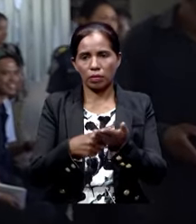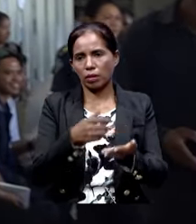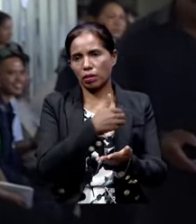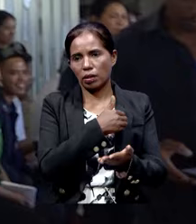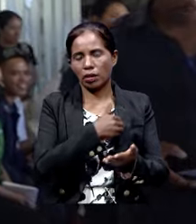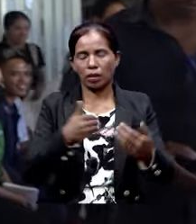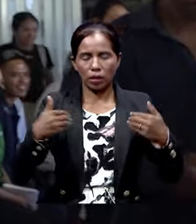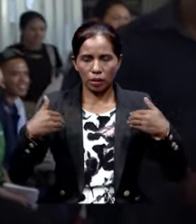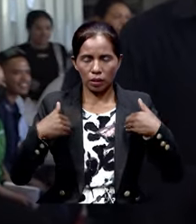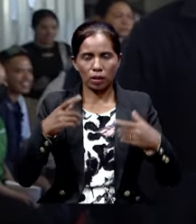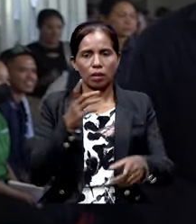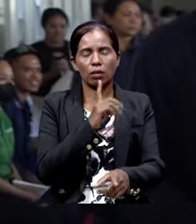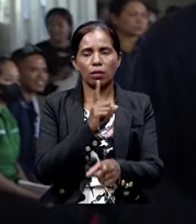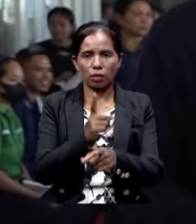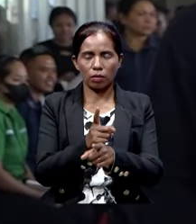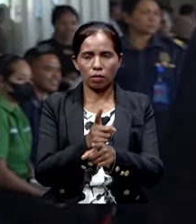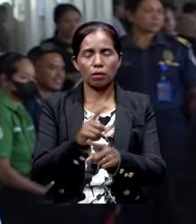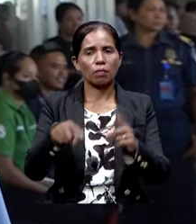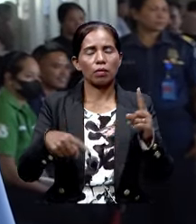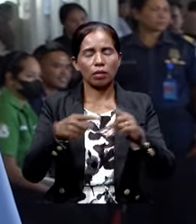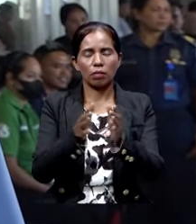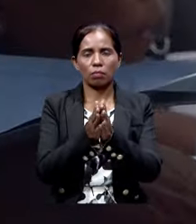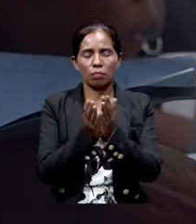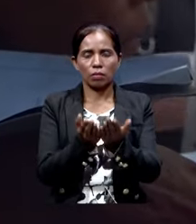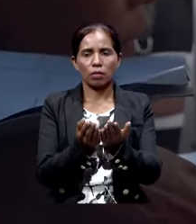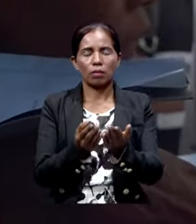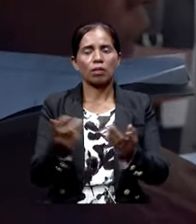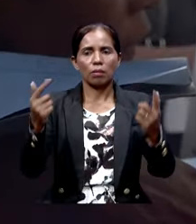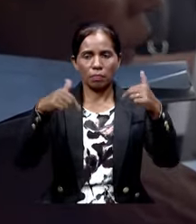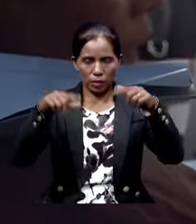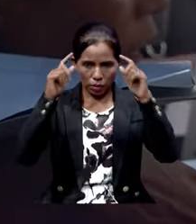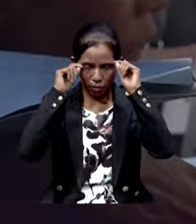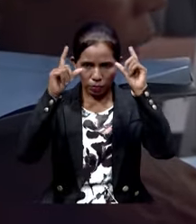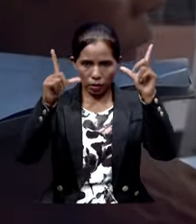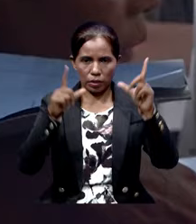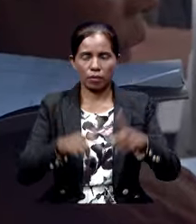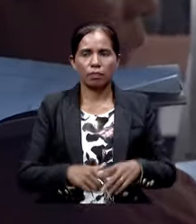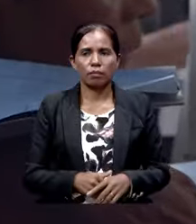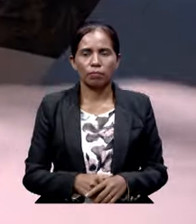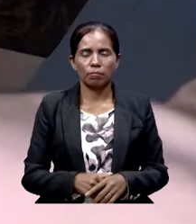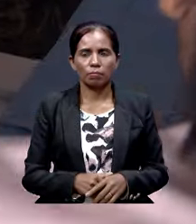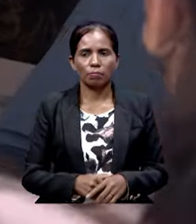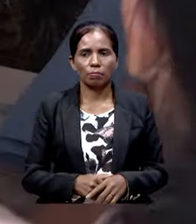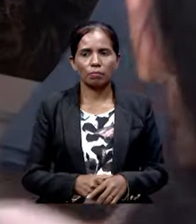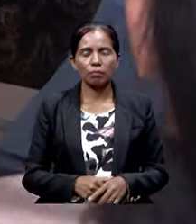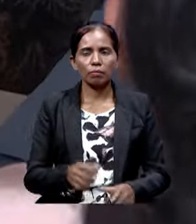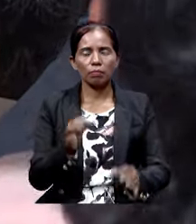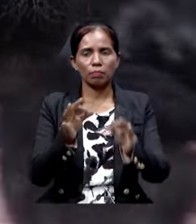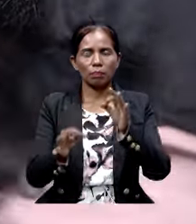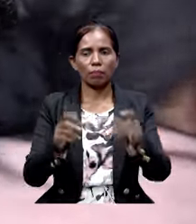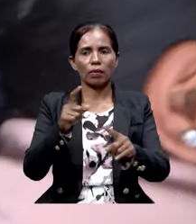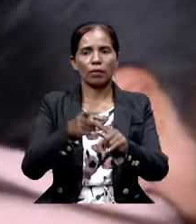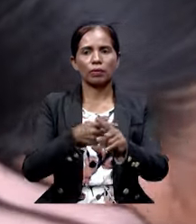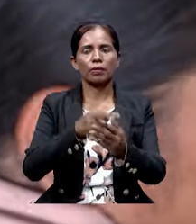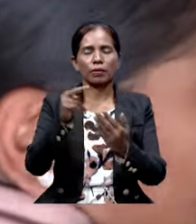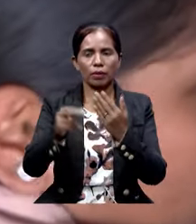iha certeza. Wanhira maka karneta fom beleto iha Timor Leste. Mas que iha fulan